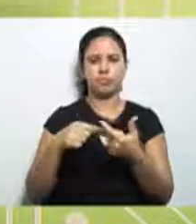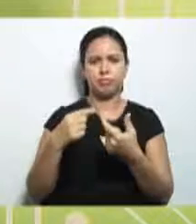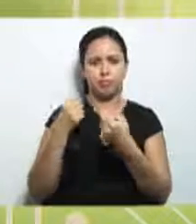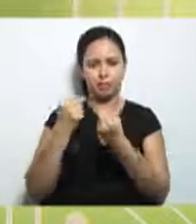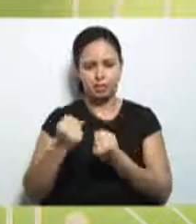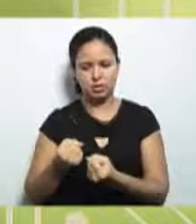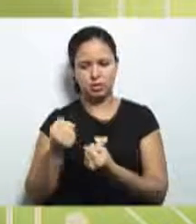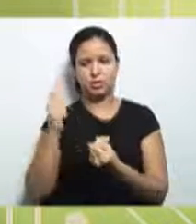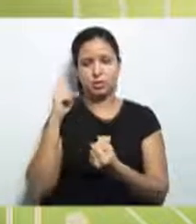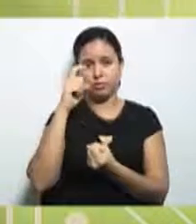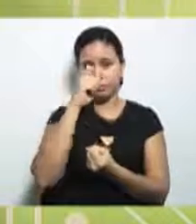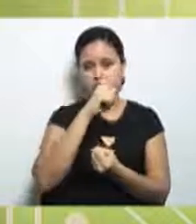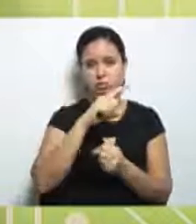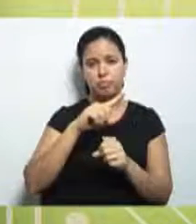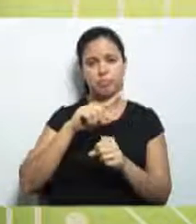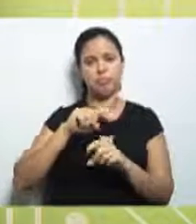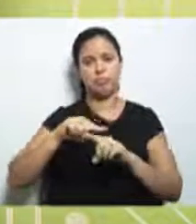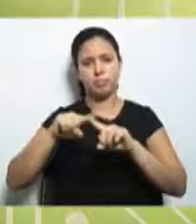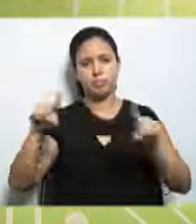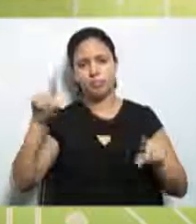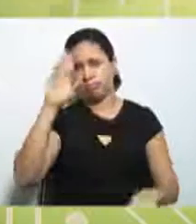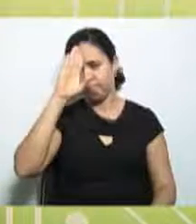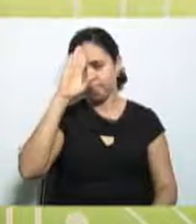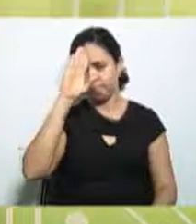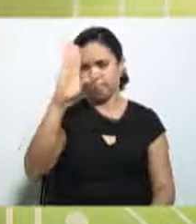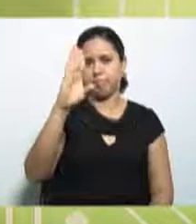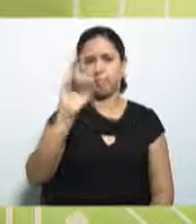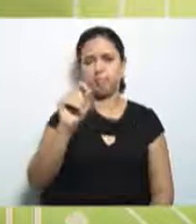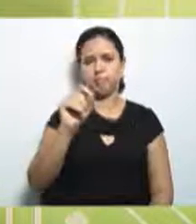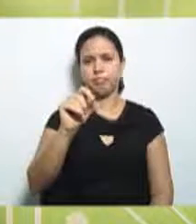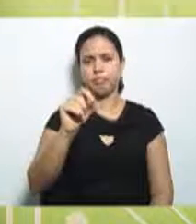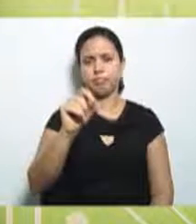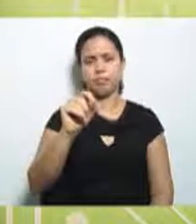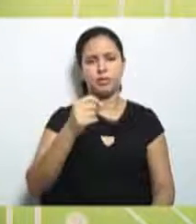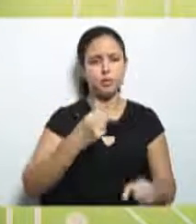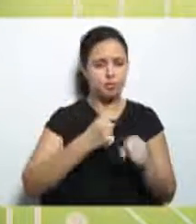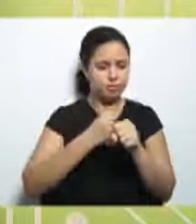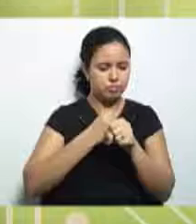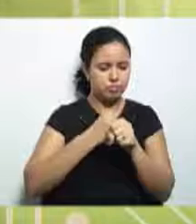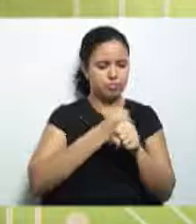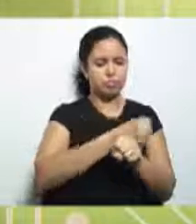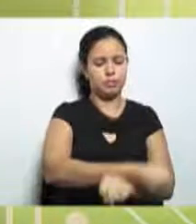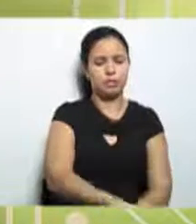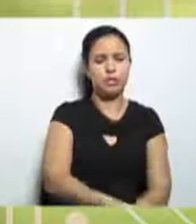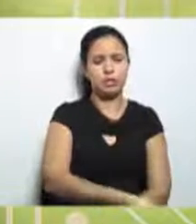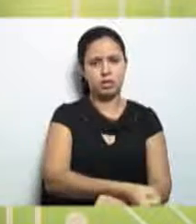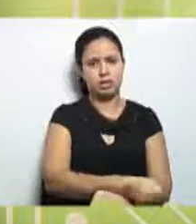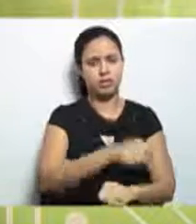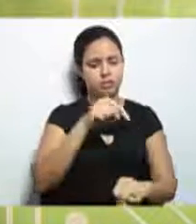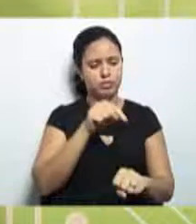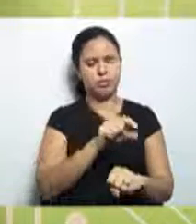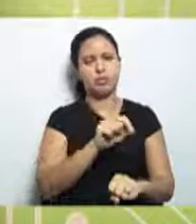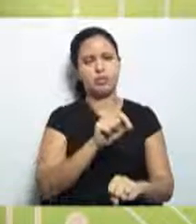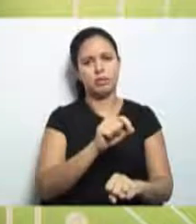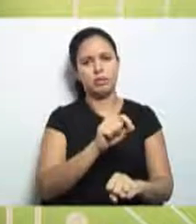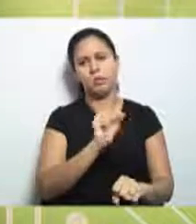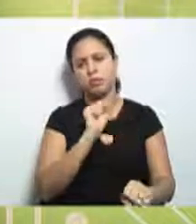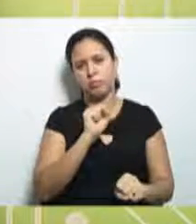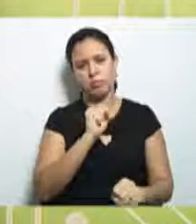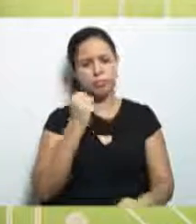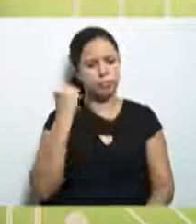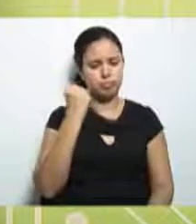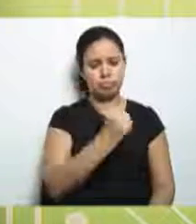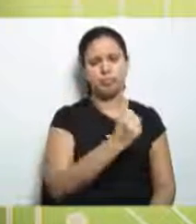mas a principal diferença é que o escravo, ele era uma coisa. O senhor tinha o direito de vida e de morte sobre